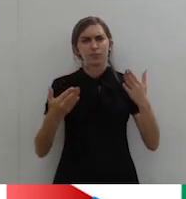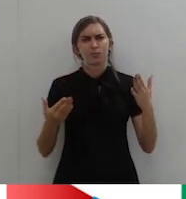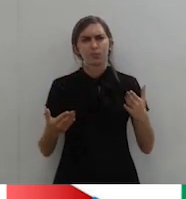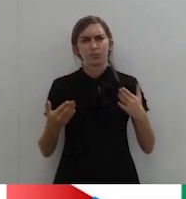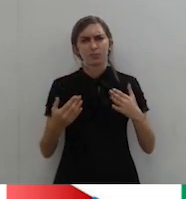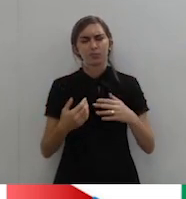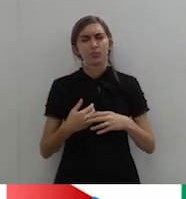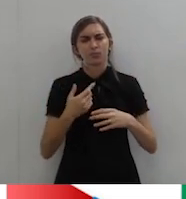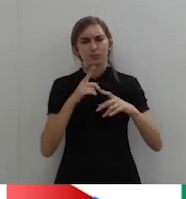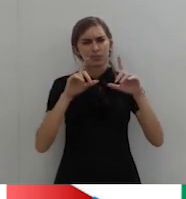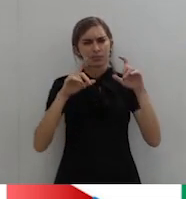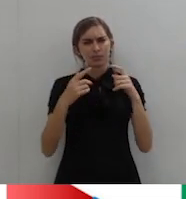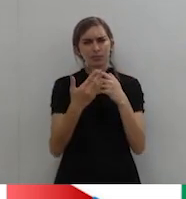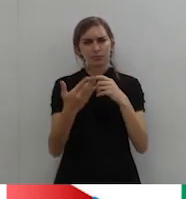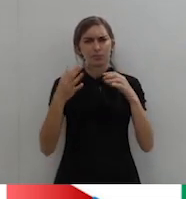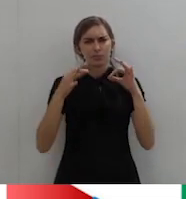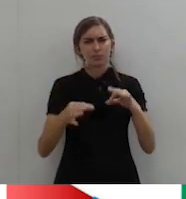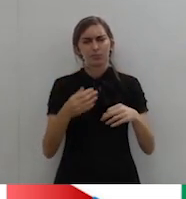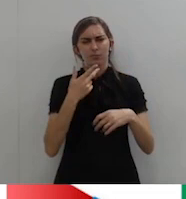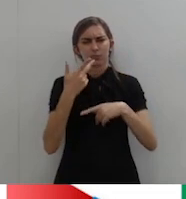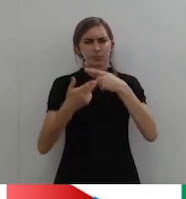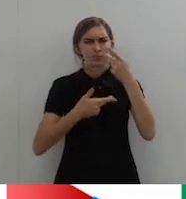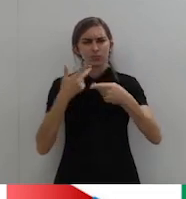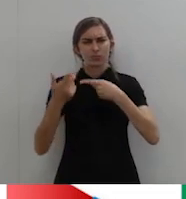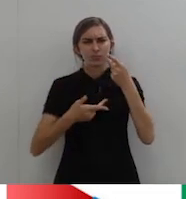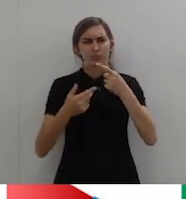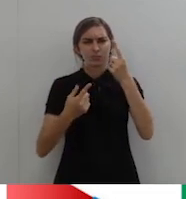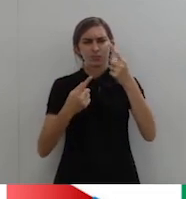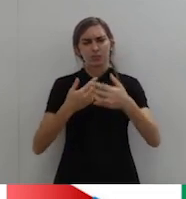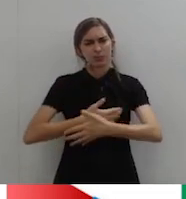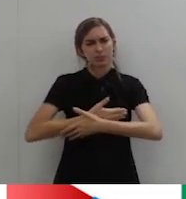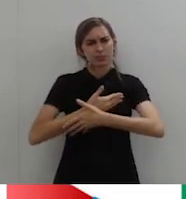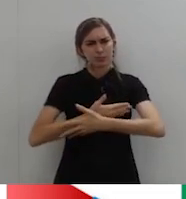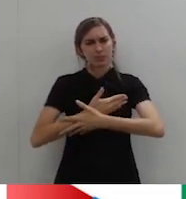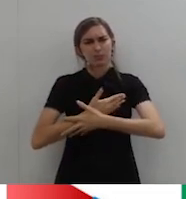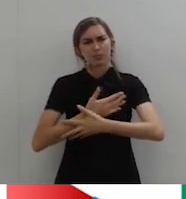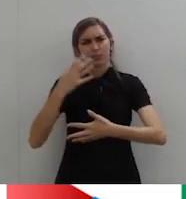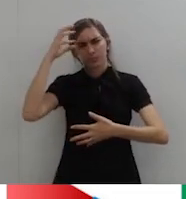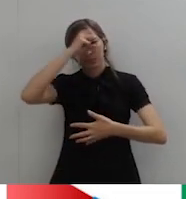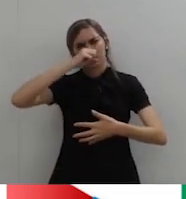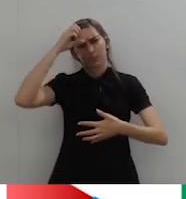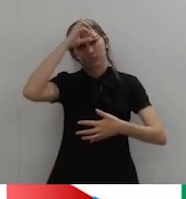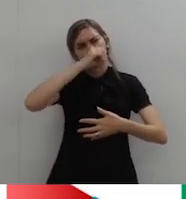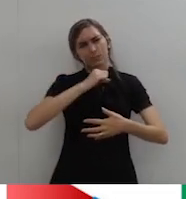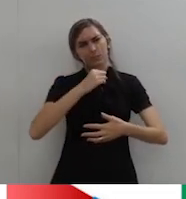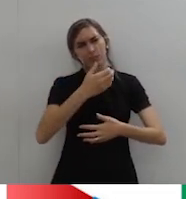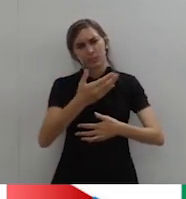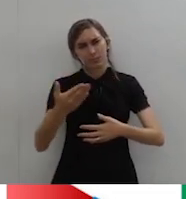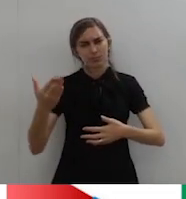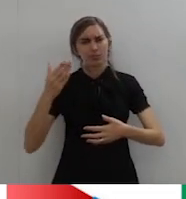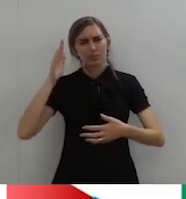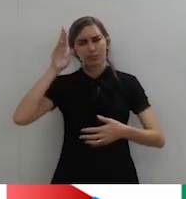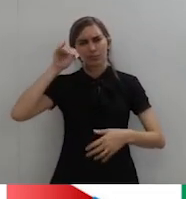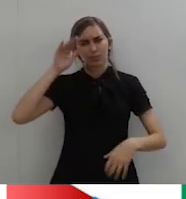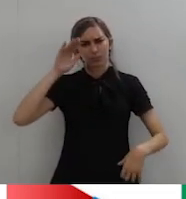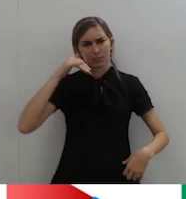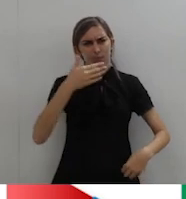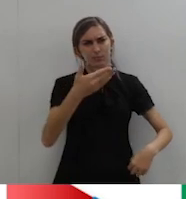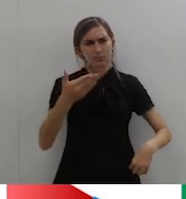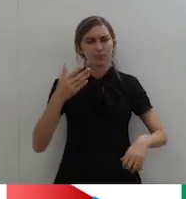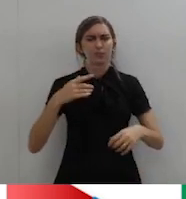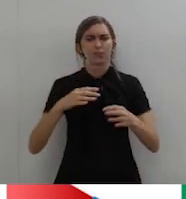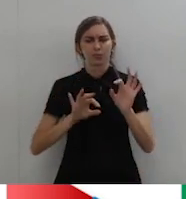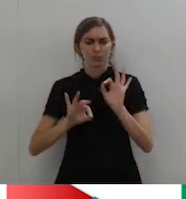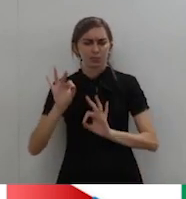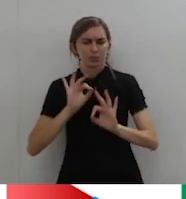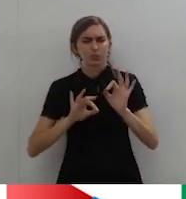vocês vão ver aí na tela justamente o que eu falei. Então, um bebê aprendendo, de acordo com a curiosidade, ele